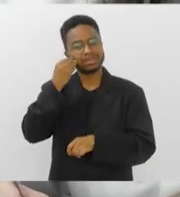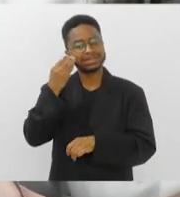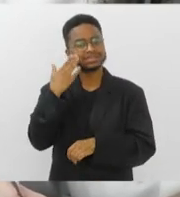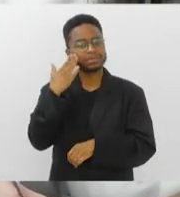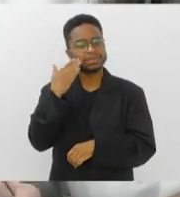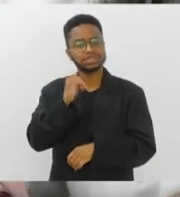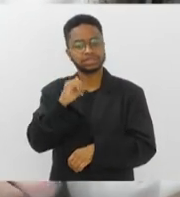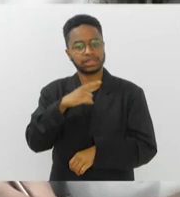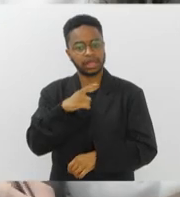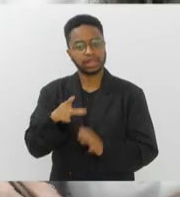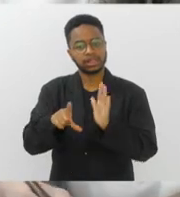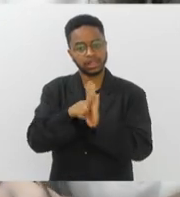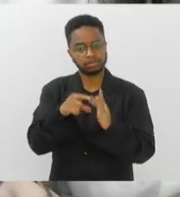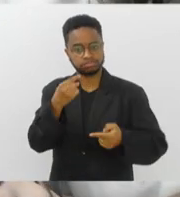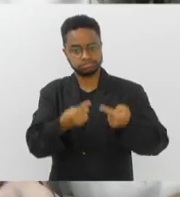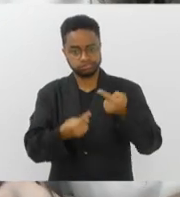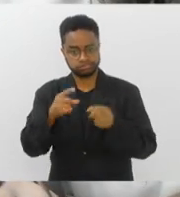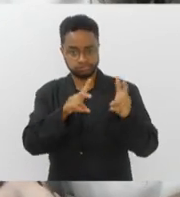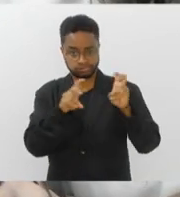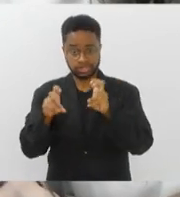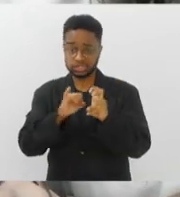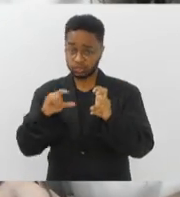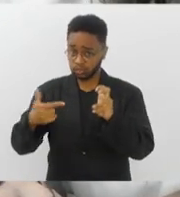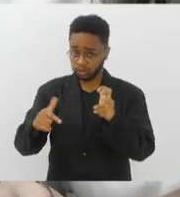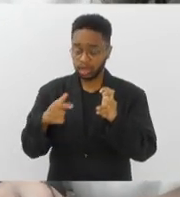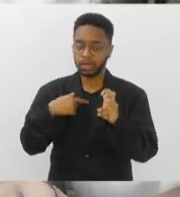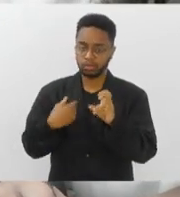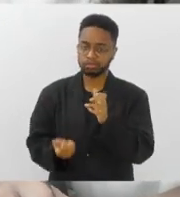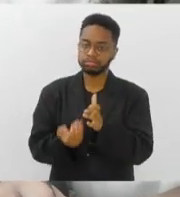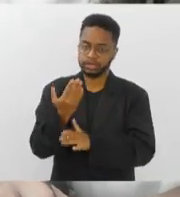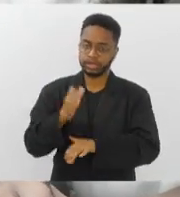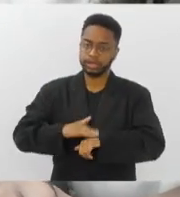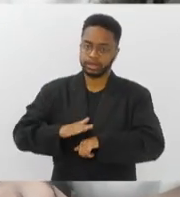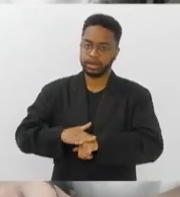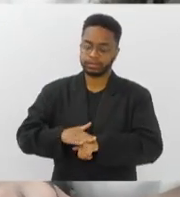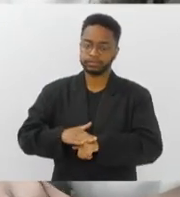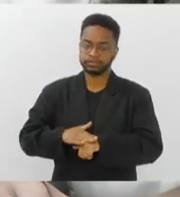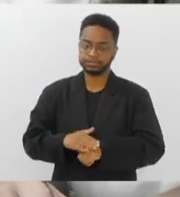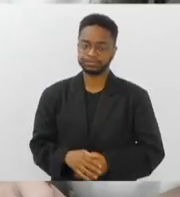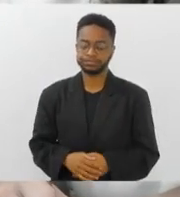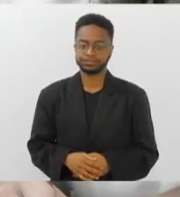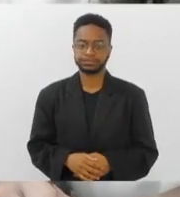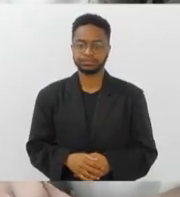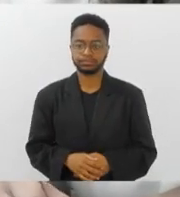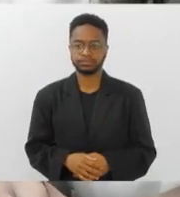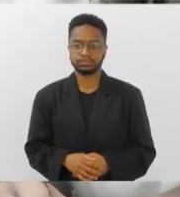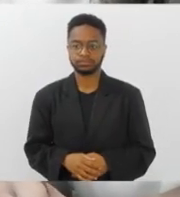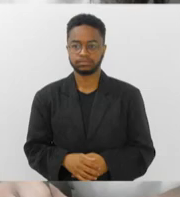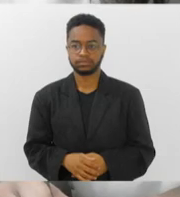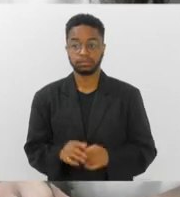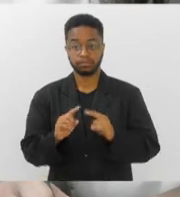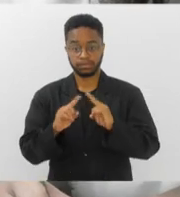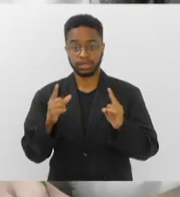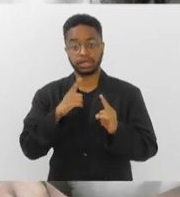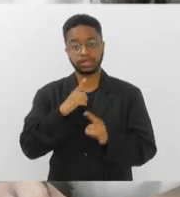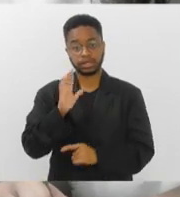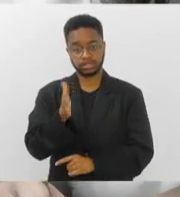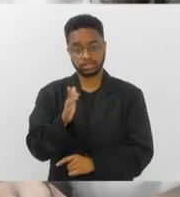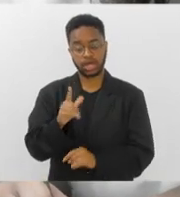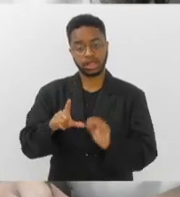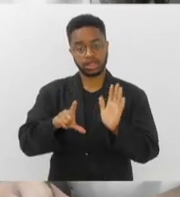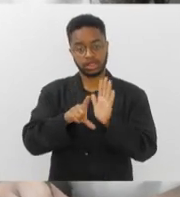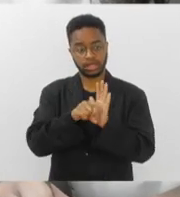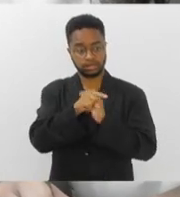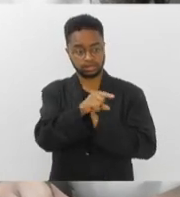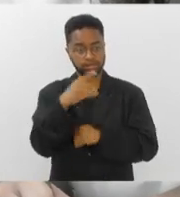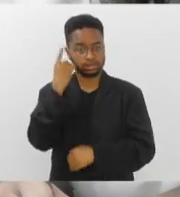sobre isso, caso contrário, eu iria atuar, né, nessa forma legislativa. E para além da lei citada